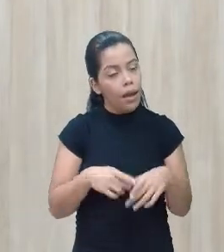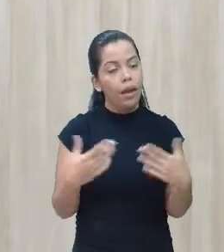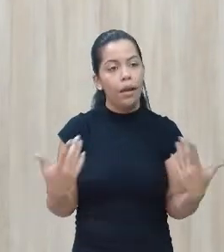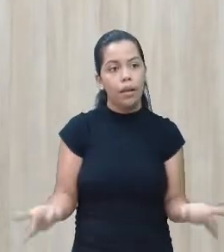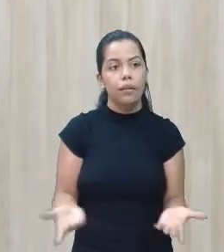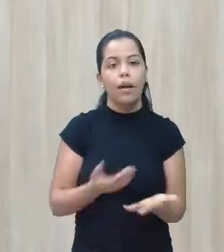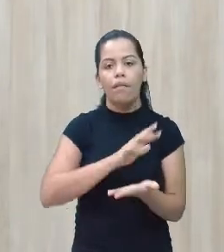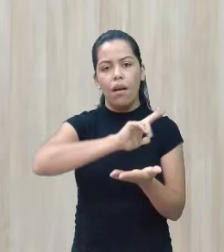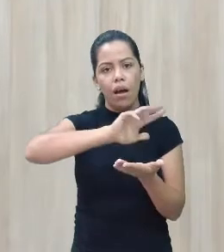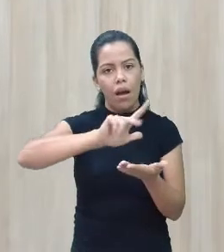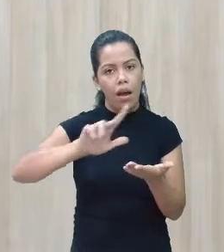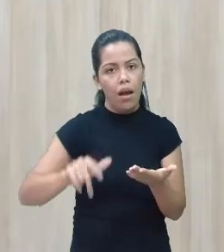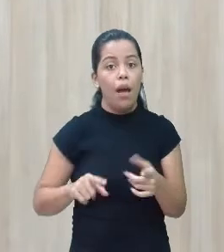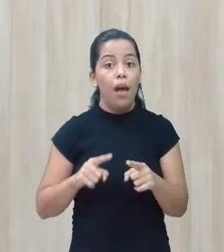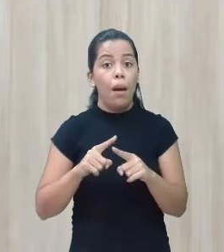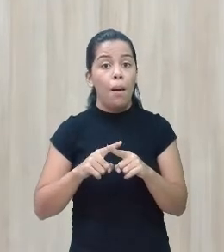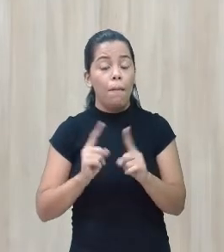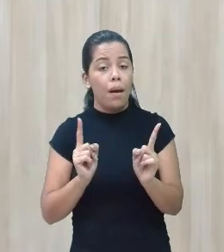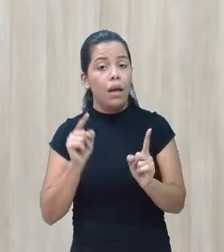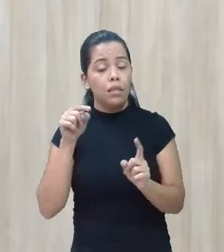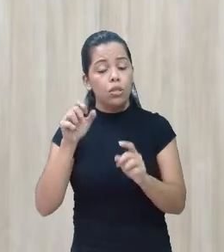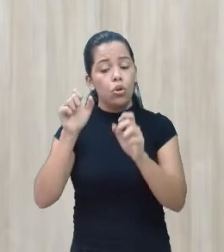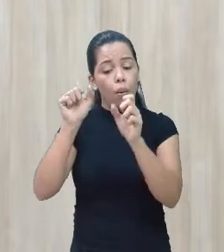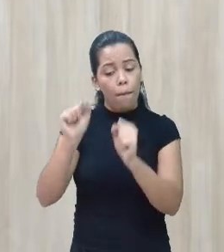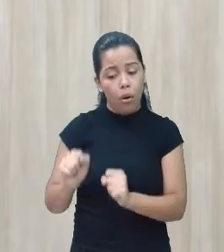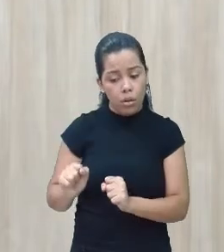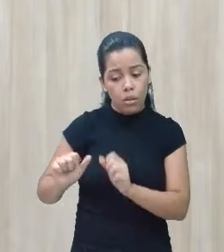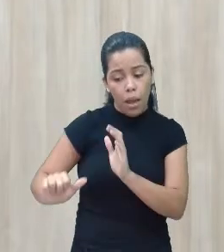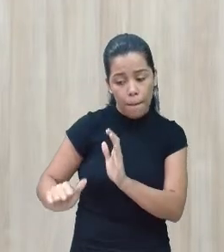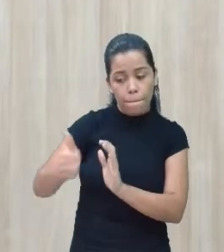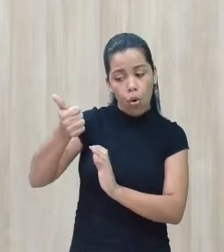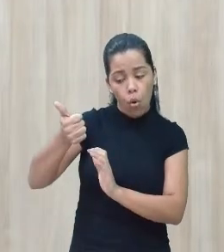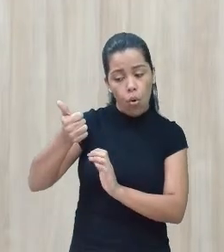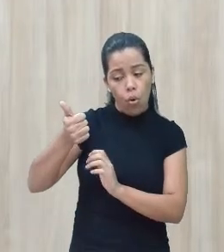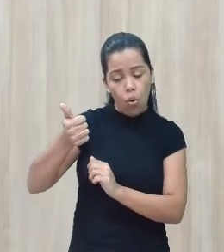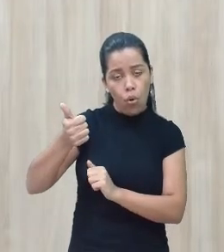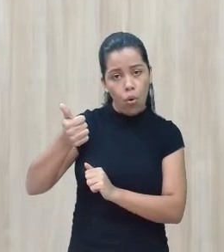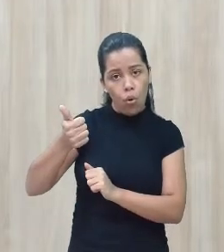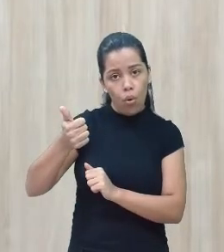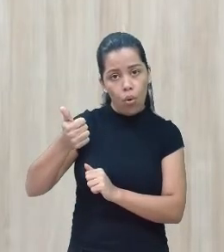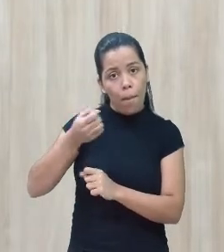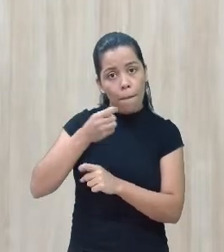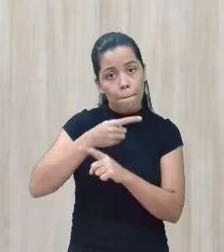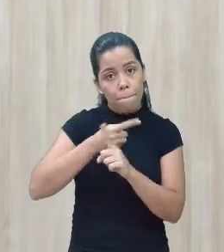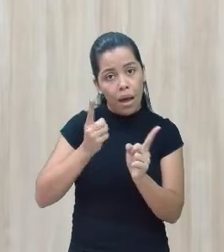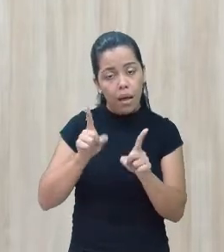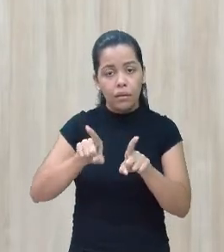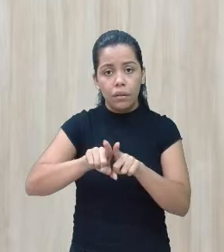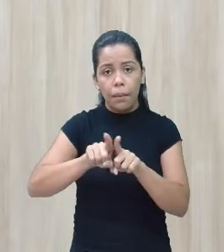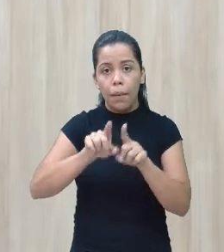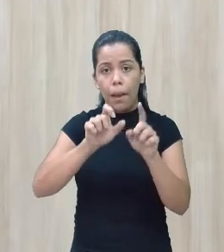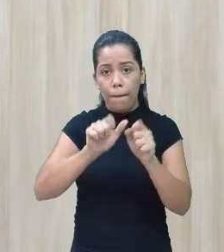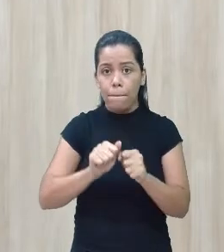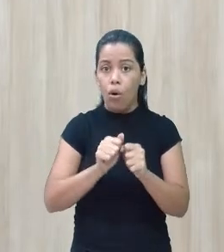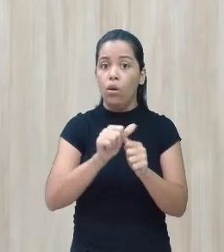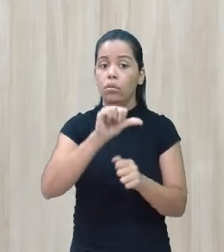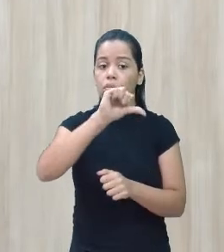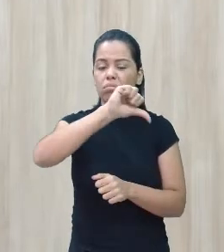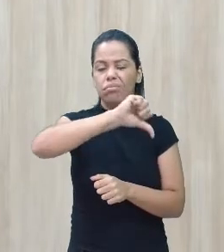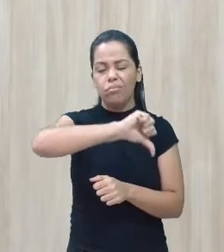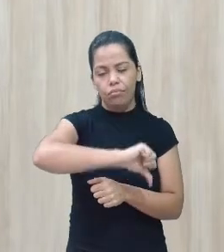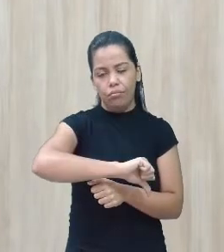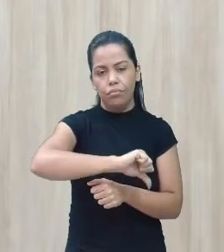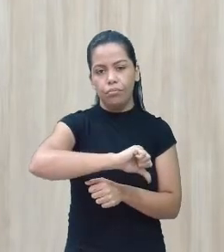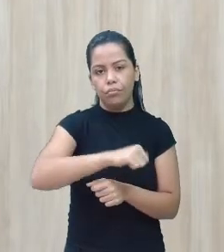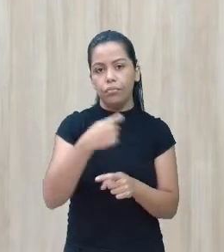negativo, e negativo também. Isso pode ser positivo porque te dá acesso a outras visões de mundo, a outras experiências, mas isso pode ser